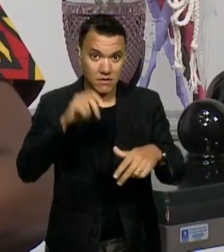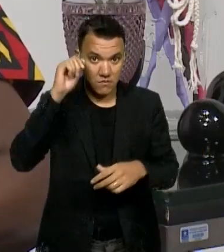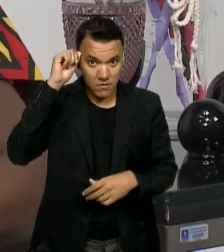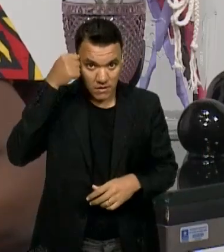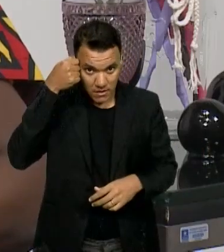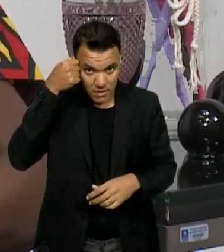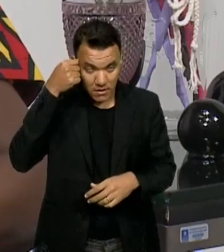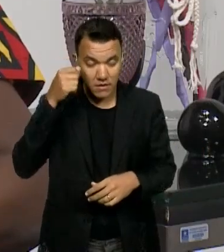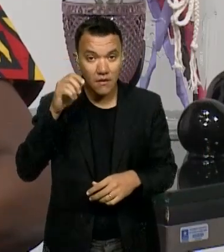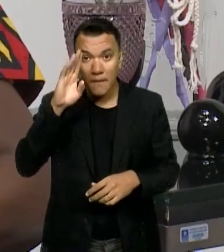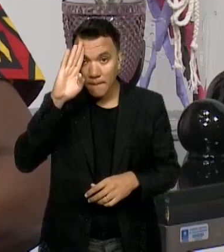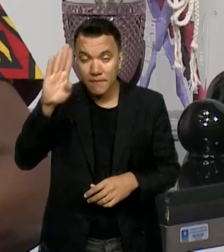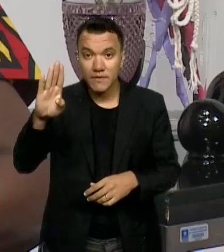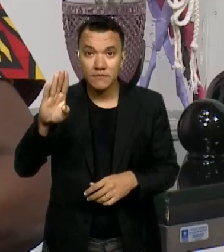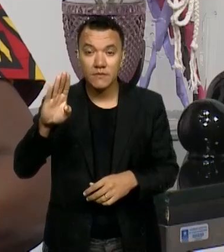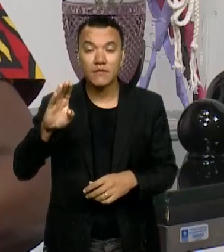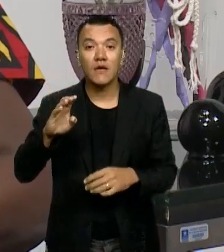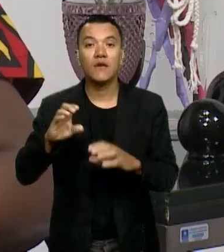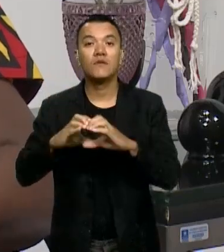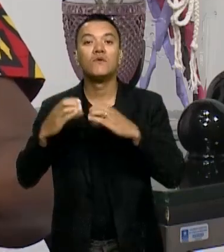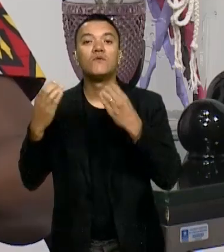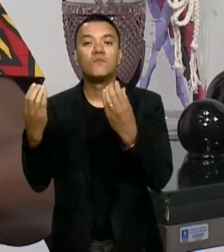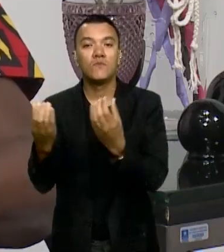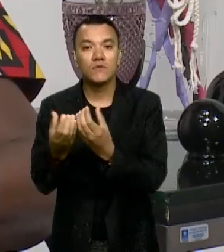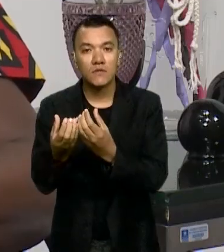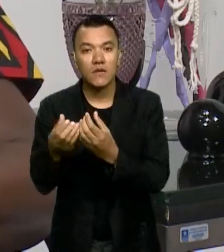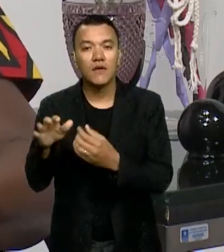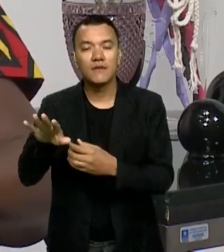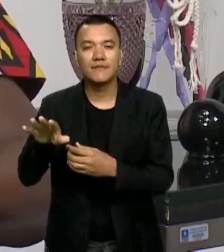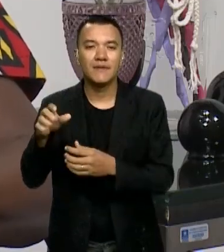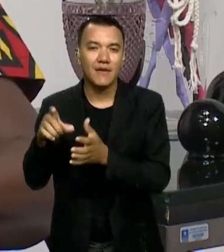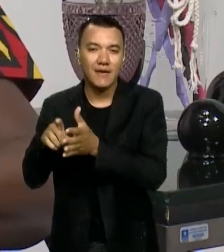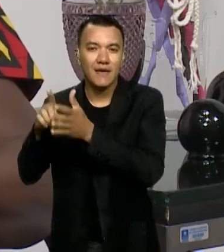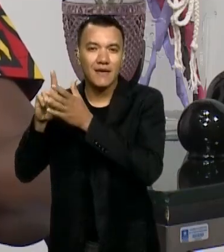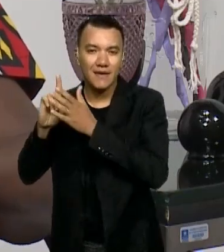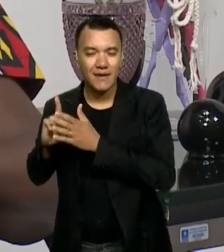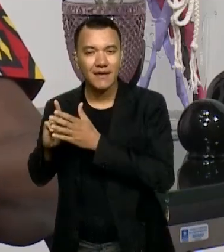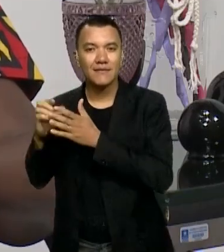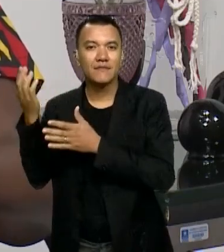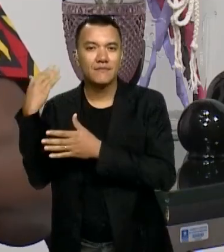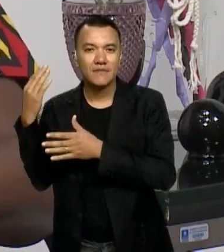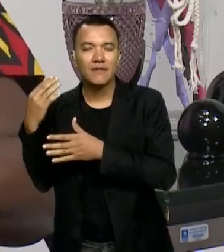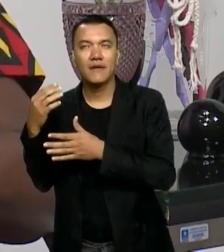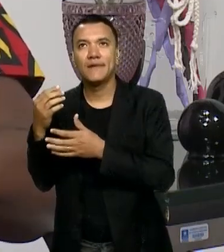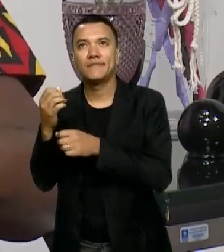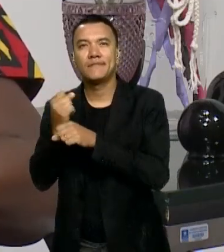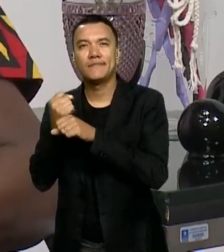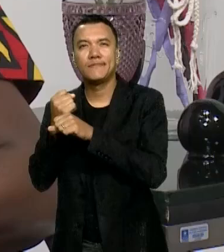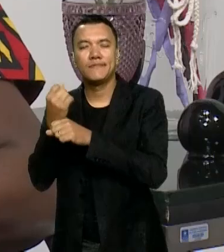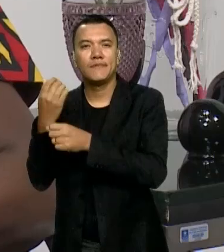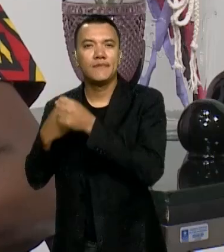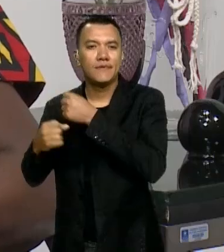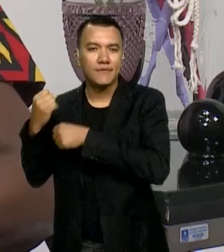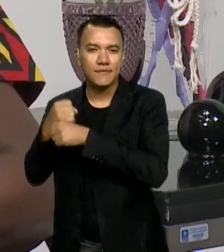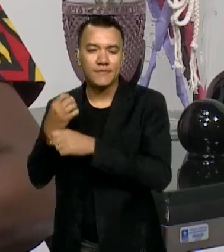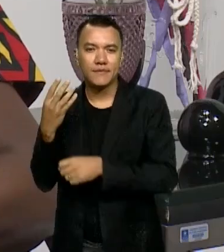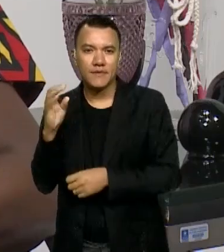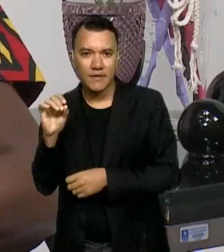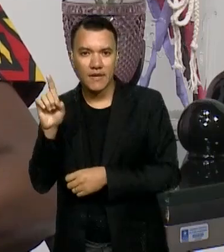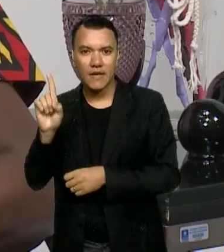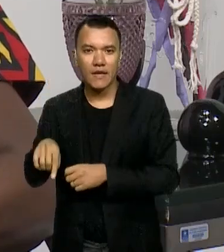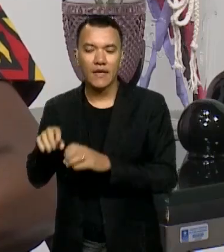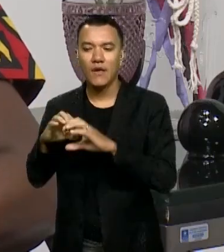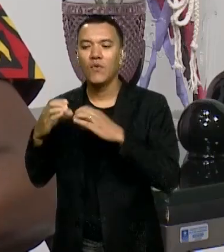principalmente das comunidades que antes, na década de 40 anos atrás, era conhecida como